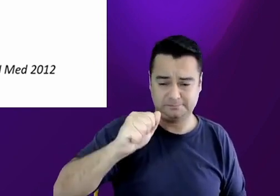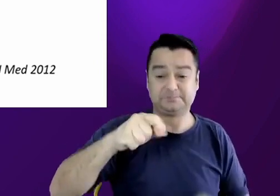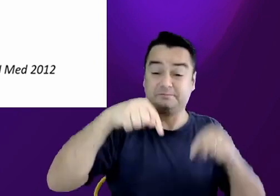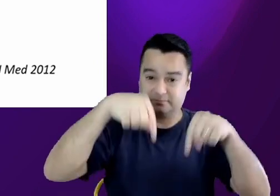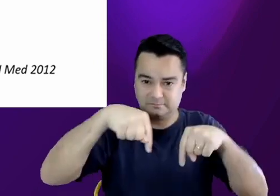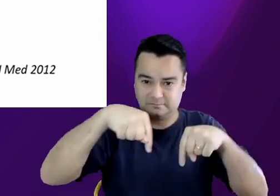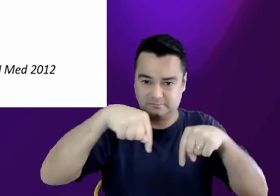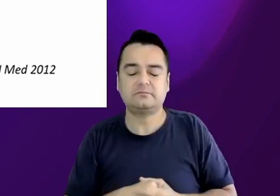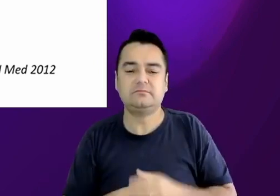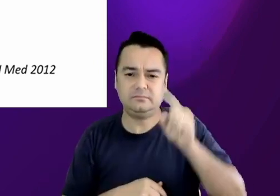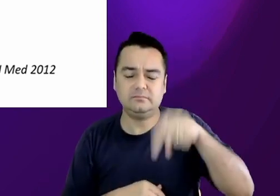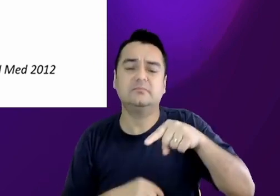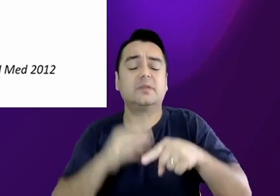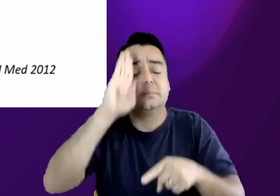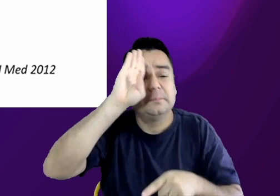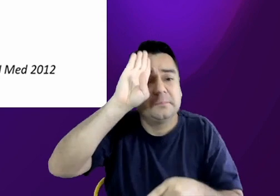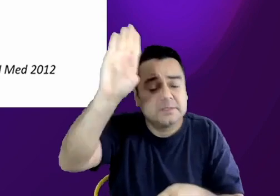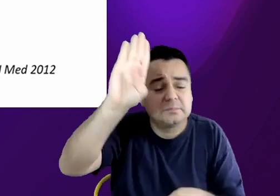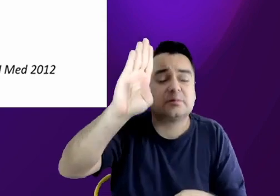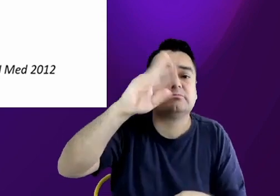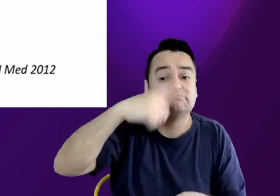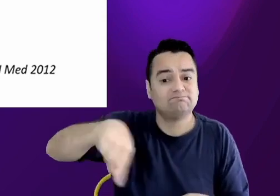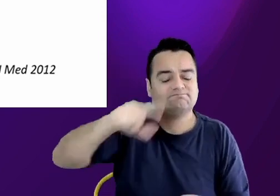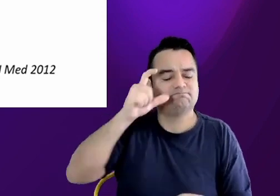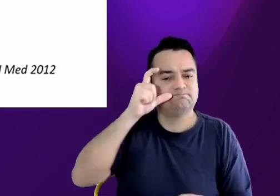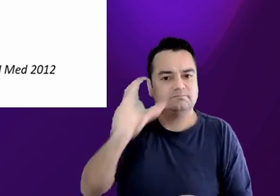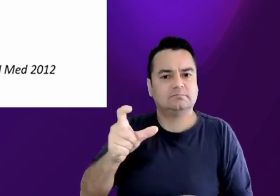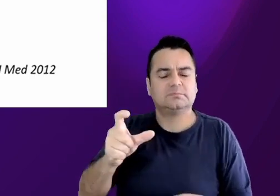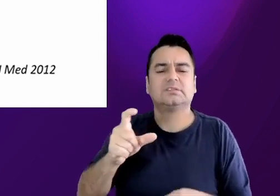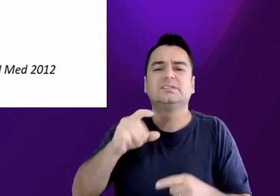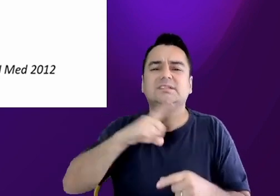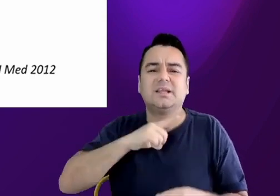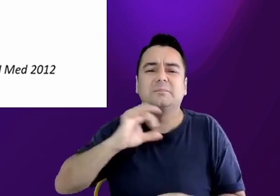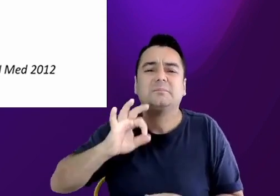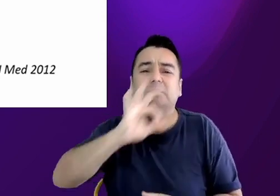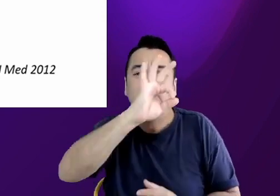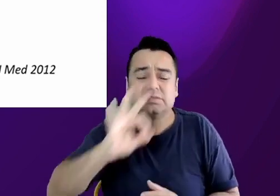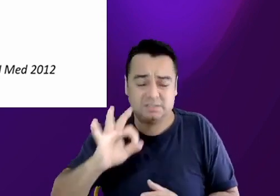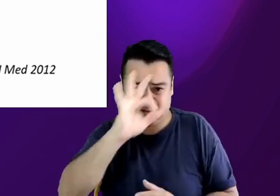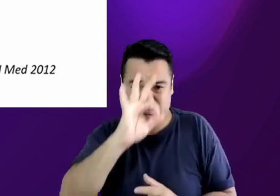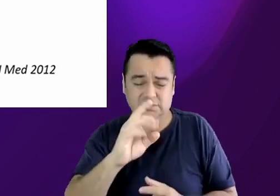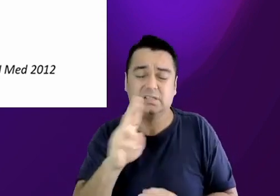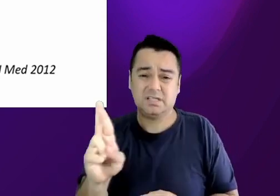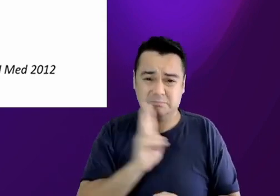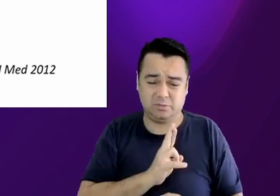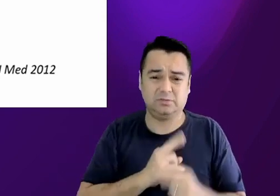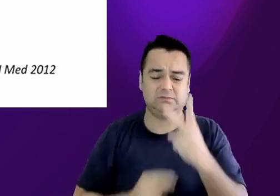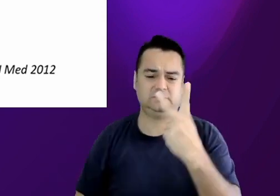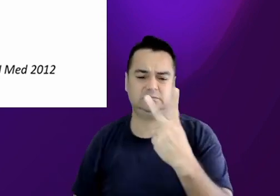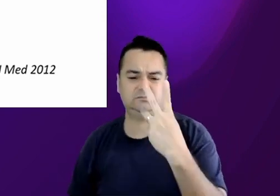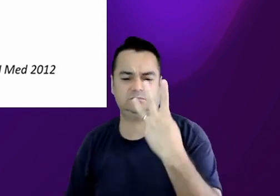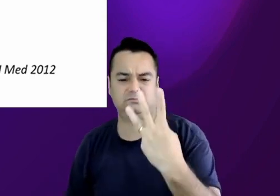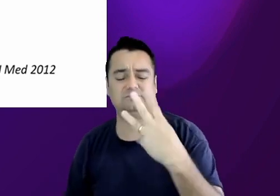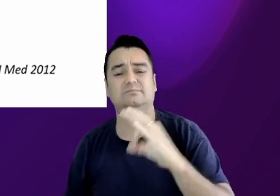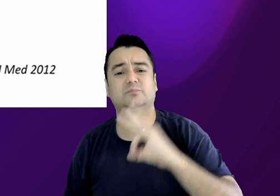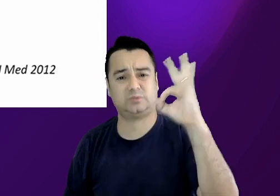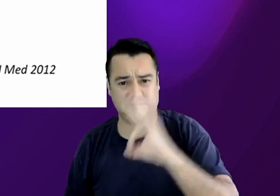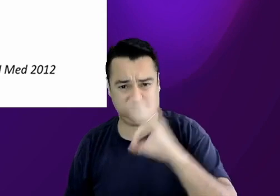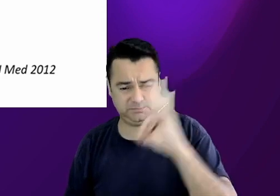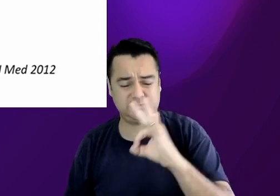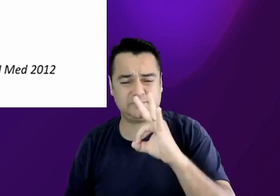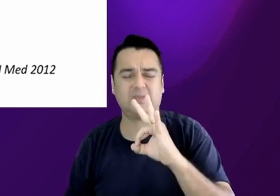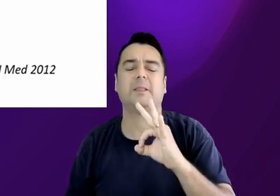o que principalmente nos interessa, essa taxa de resposta patológica completa foi de 23%, com